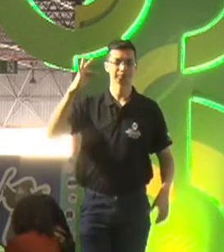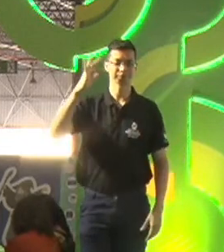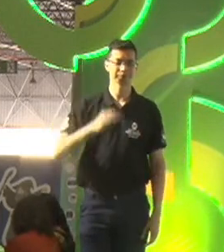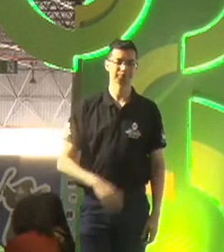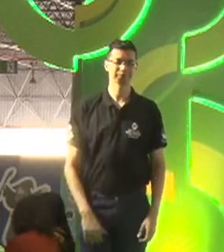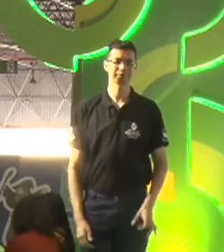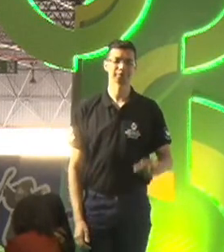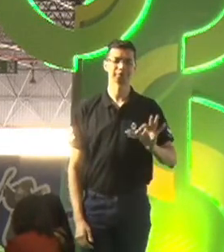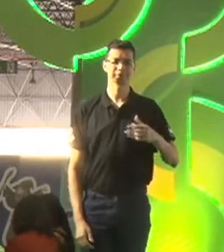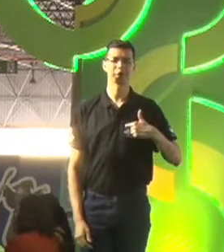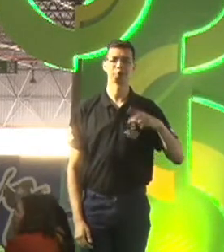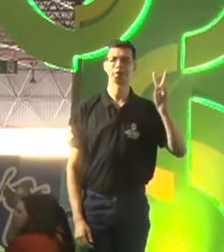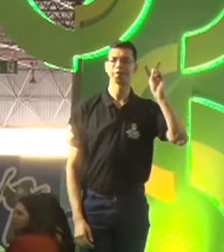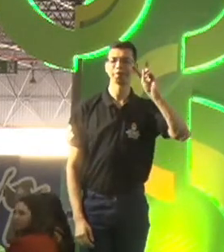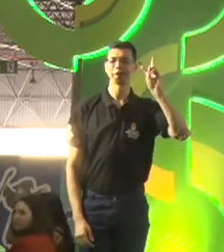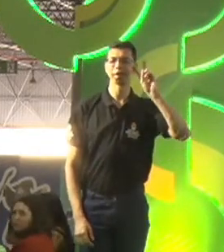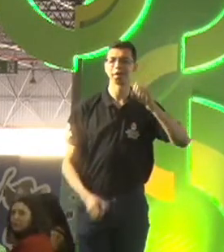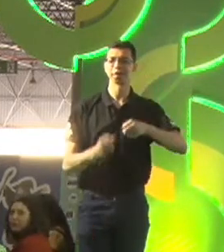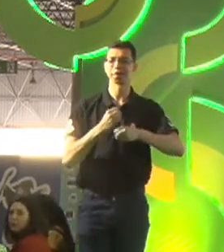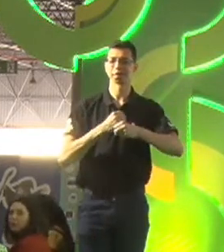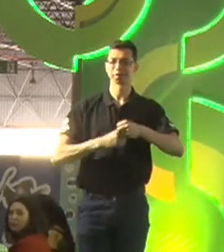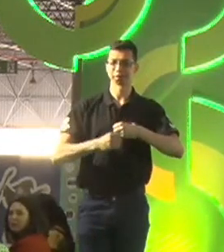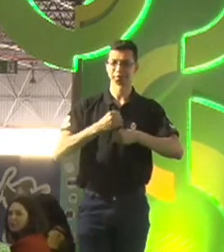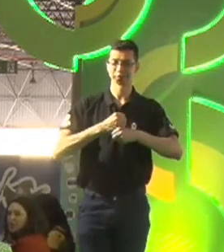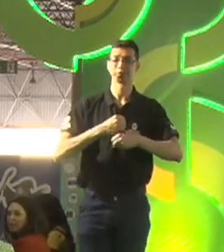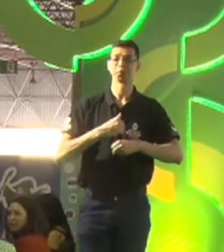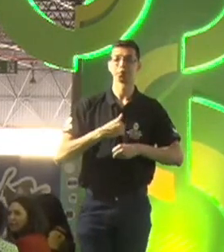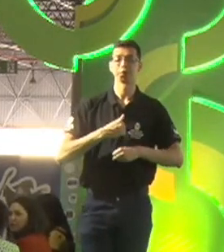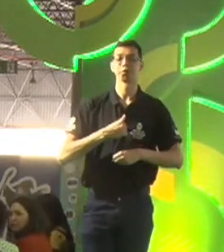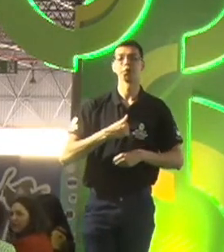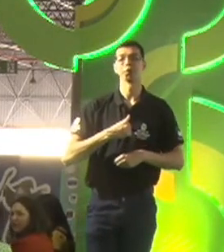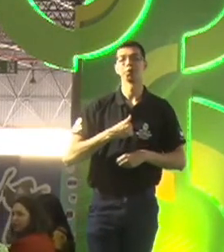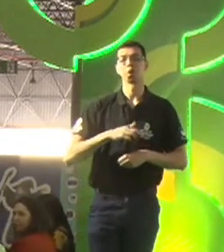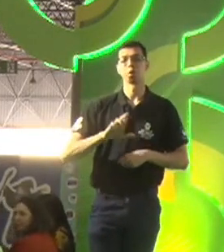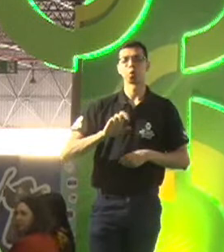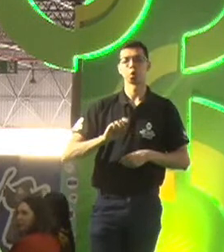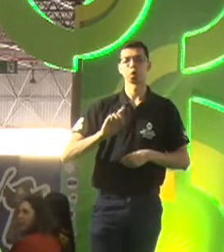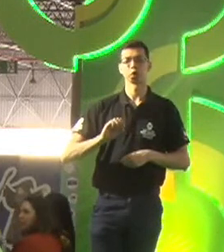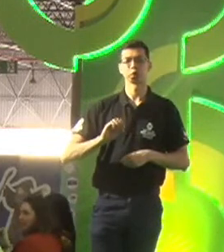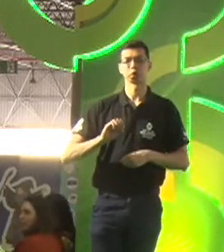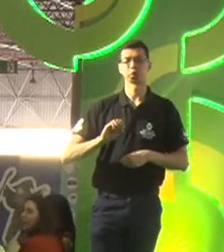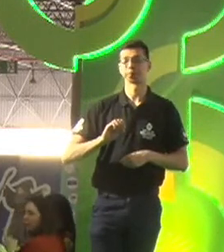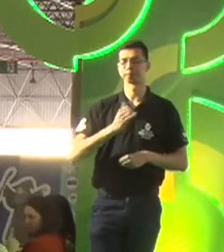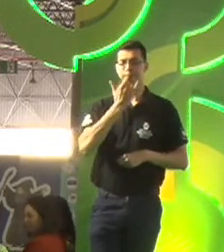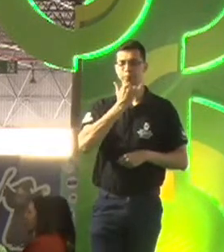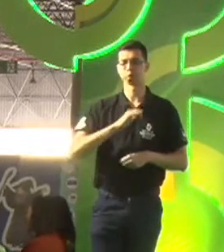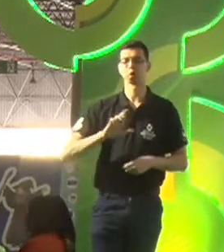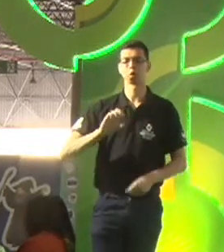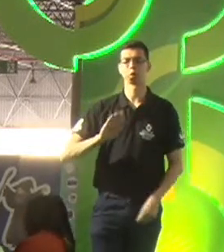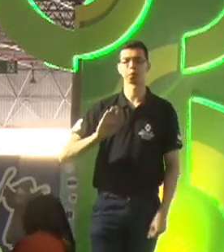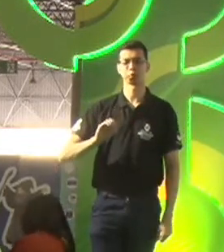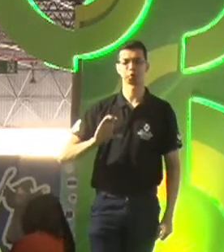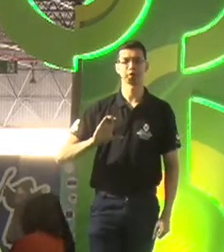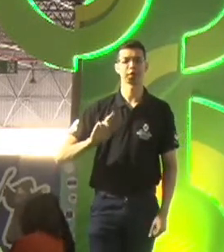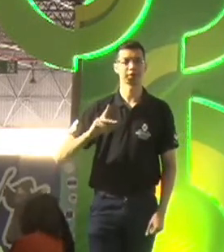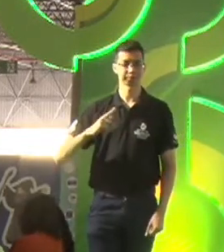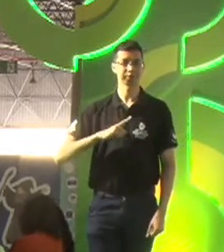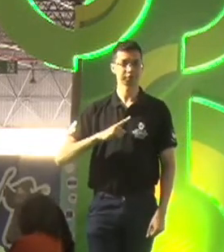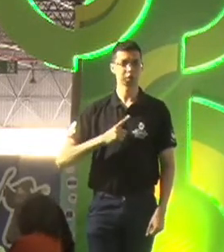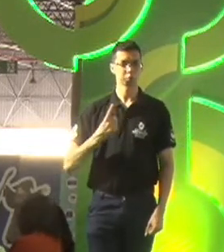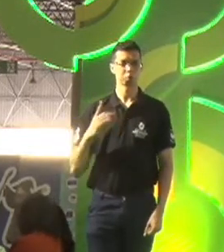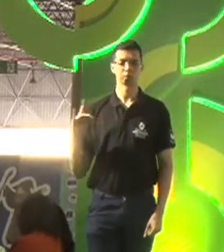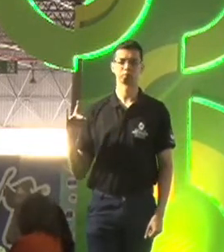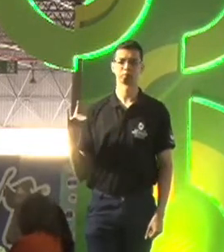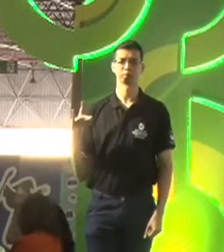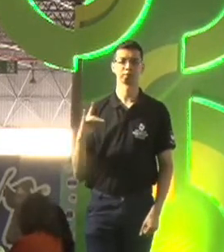o ano passado quando eu tava na Robocop que foi aqui na em São Bernardo na FEI eles levaram um robô daquele que parecia um cachorro